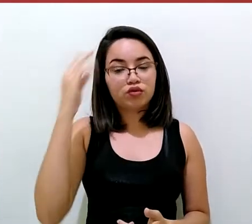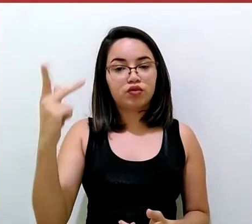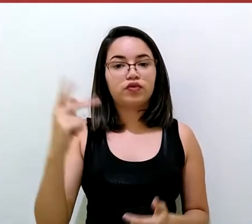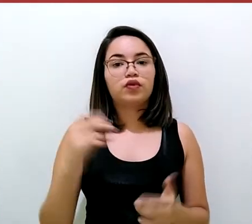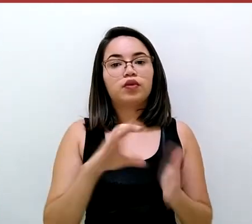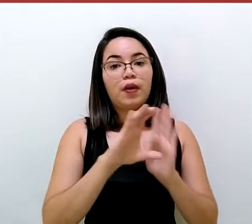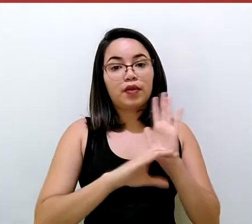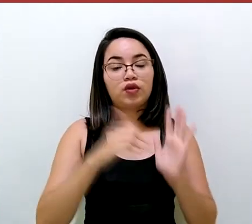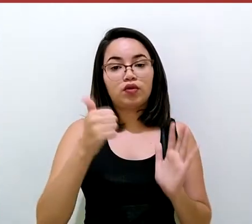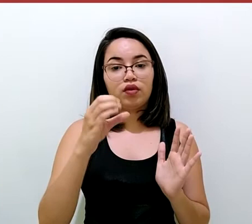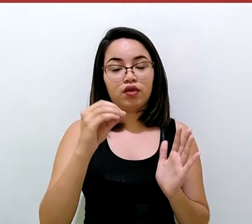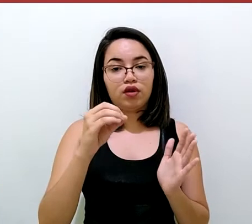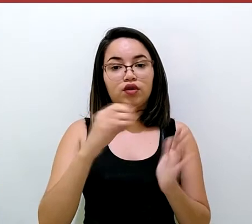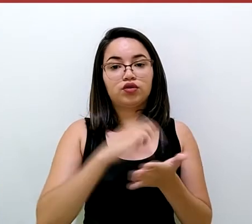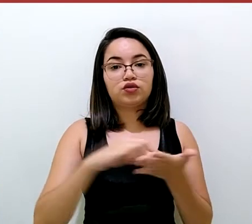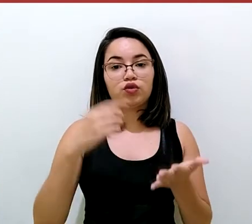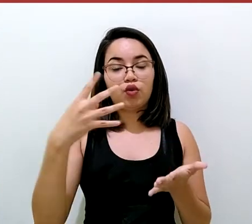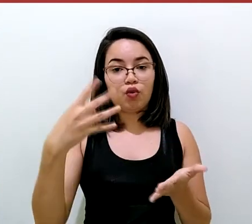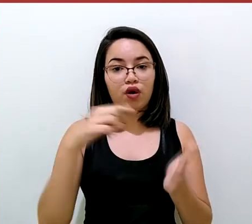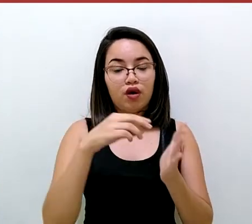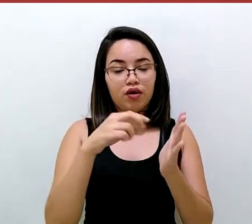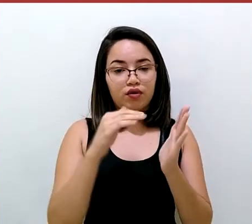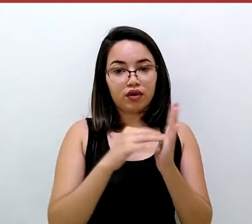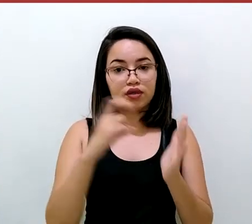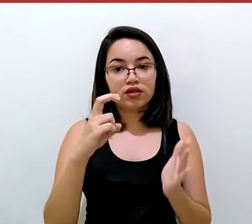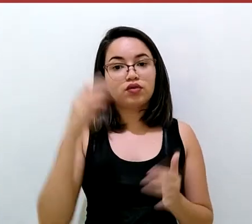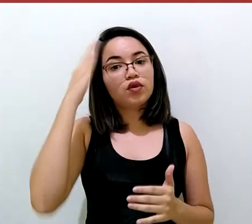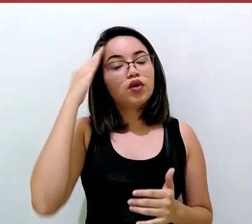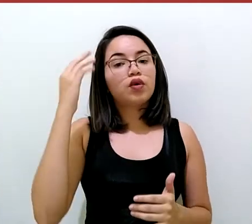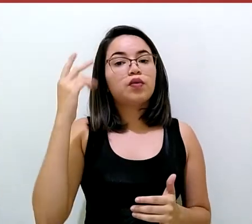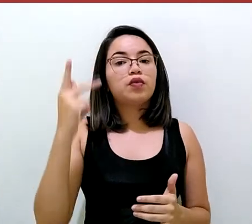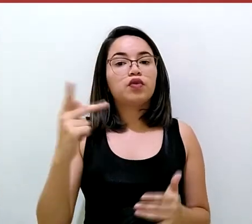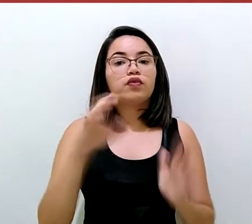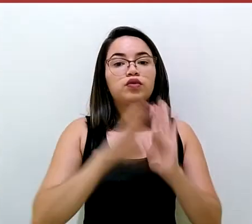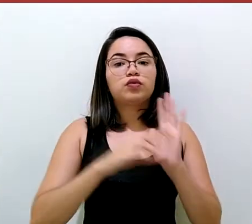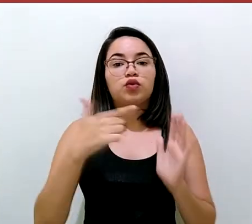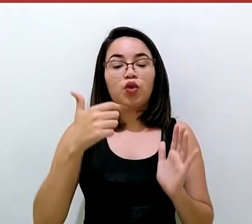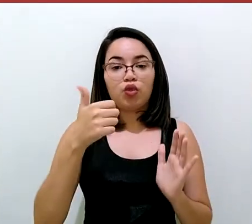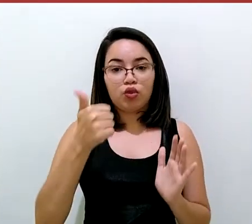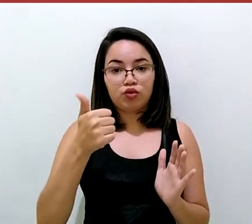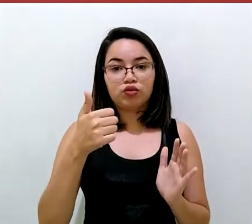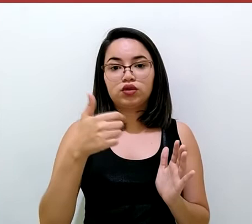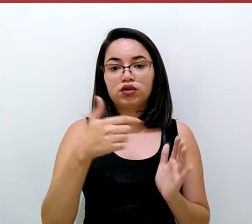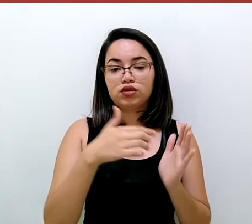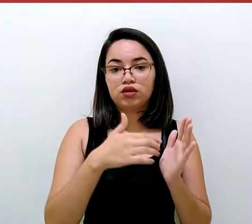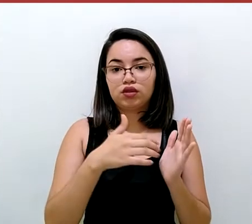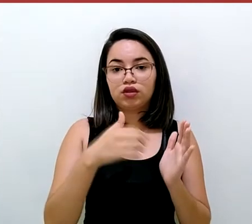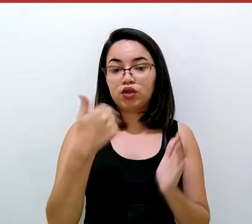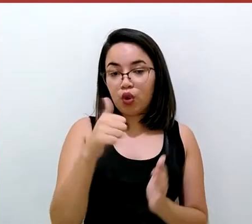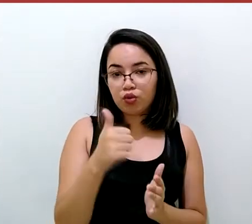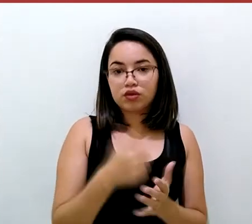provérbios, Provérbios 10, 4 a 5 e Provérbios 12, 11. As